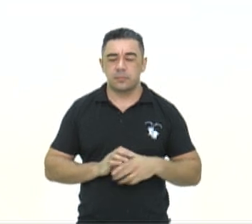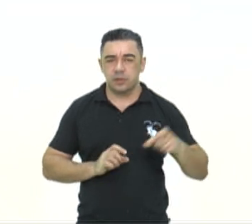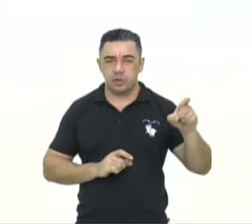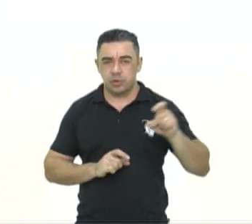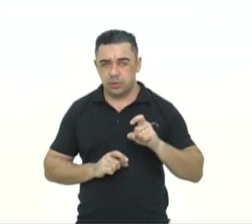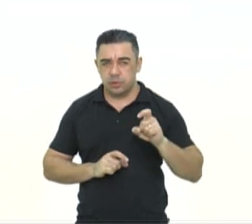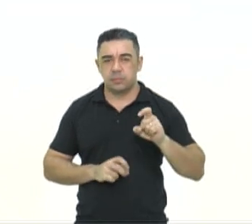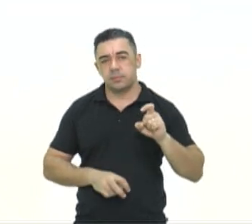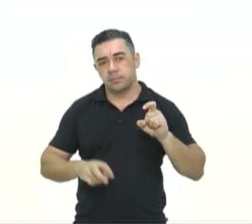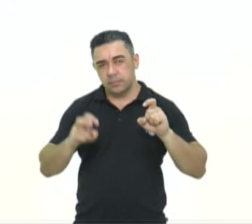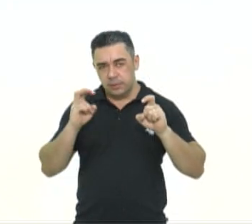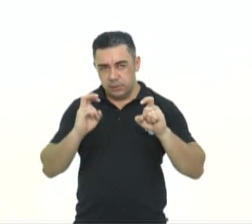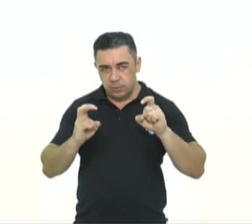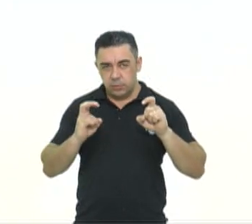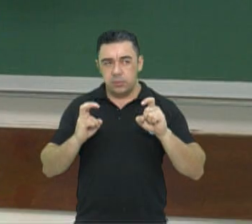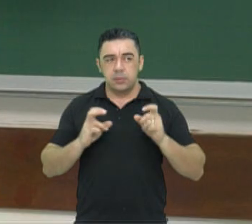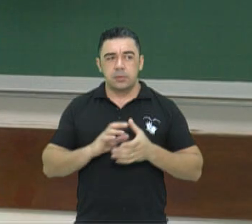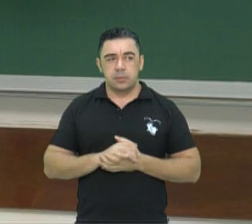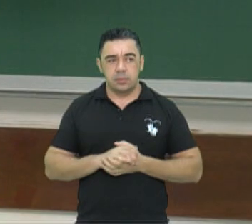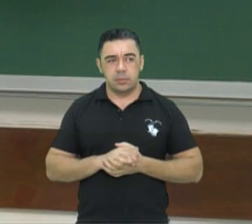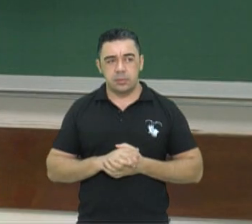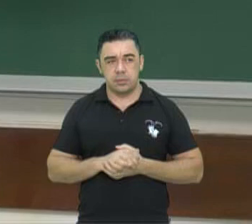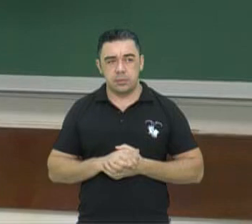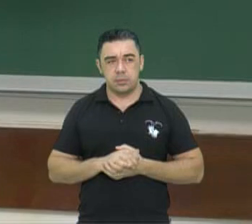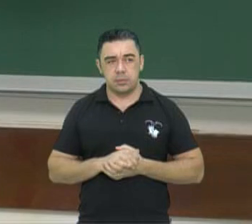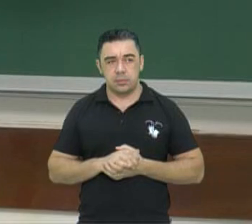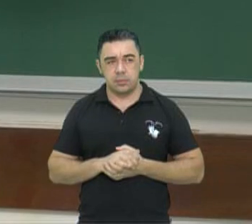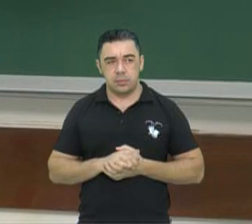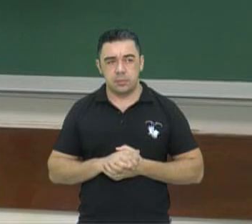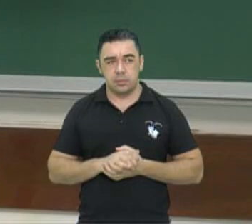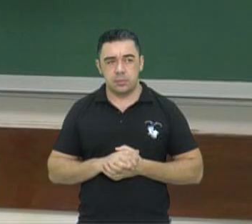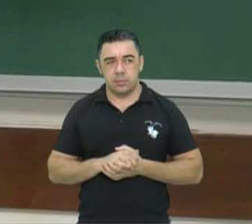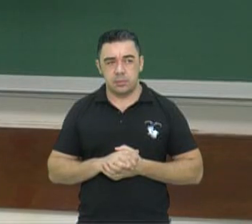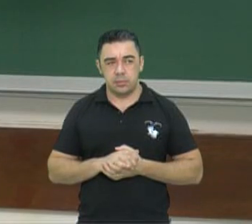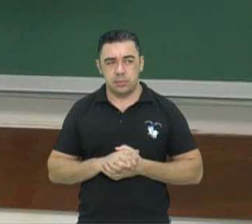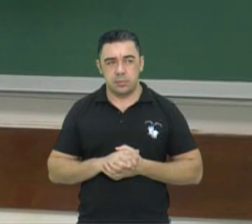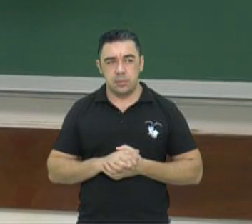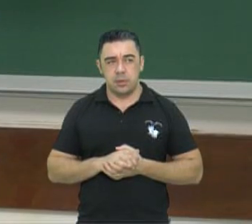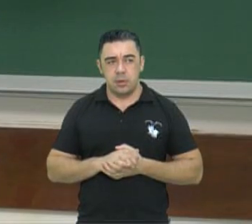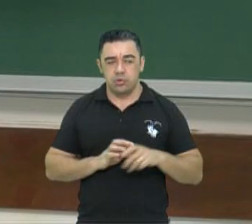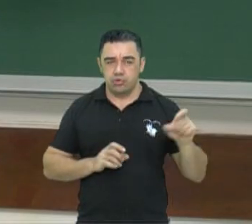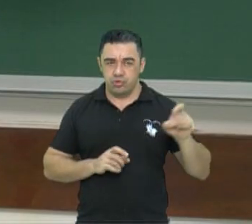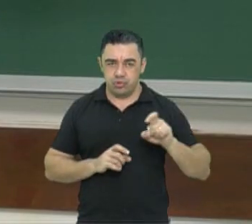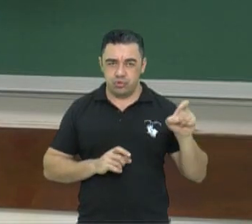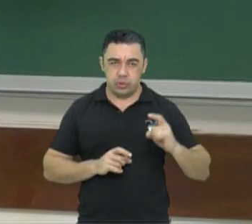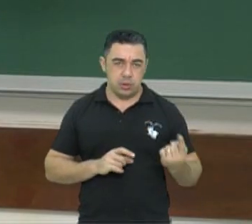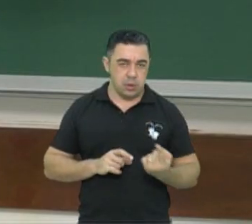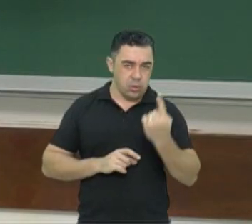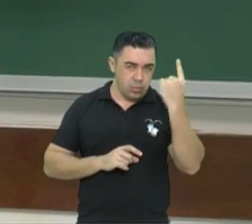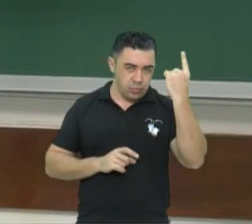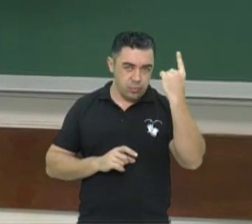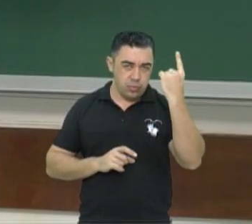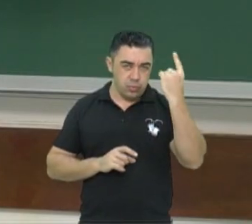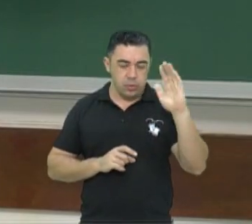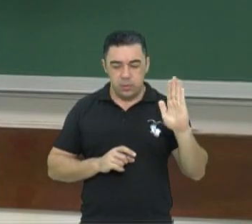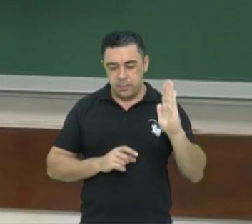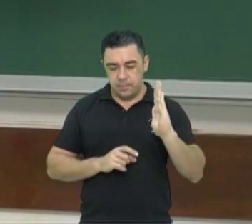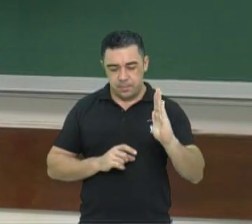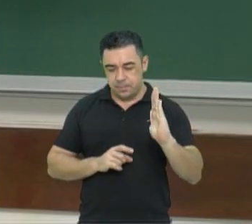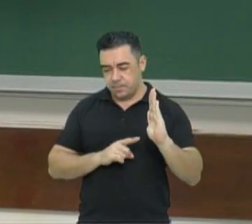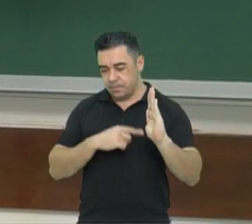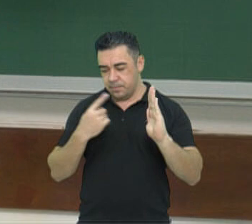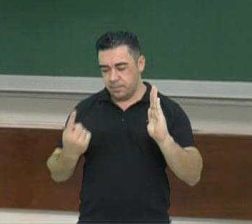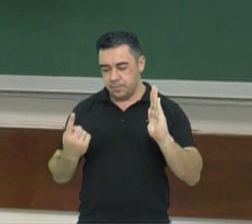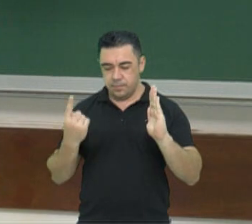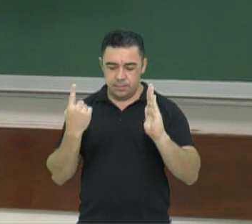x está para 5. Então, é isso, né? O meu x, que é a altura do prédio, está